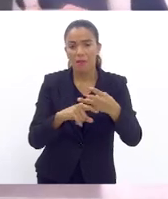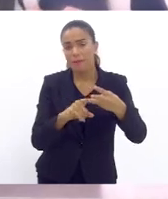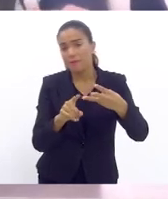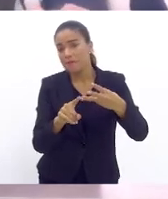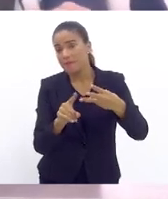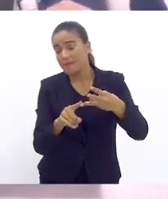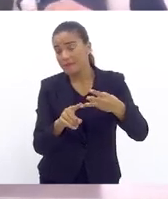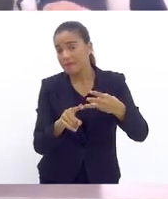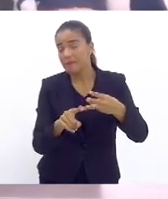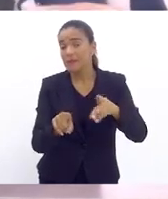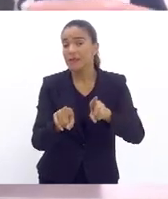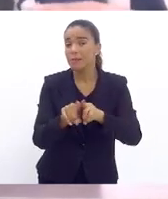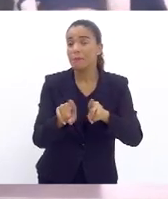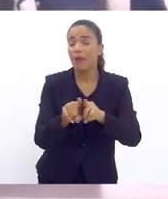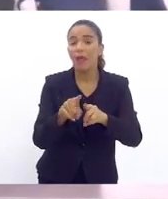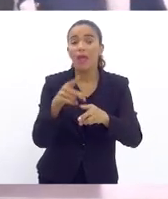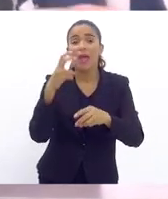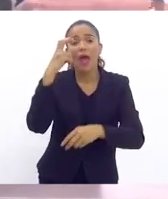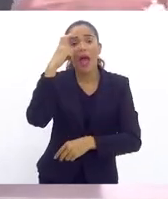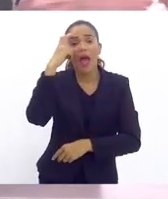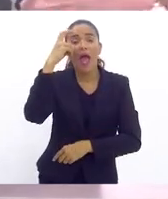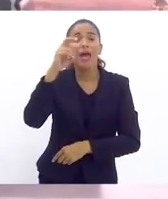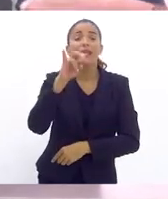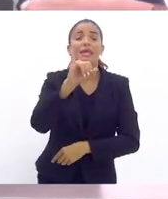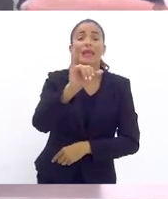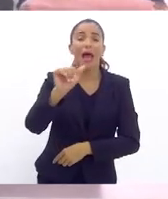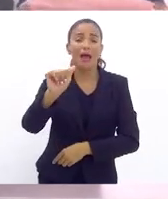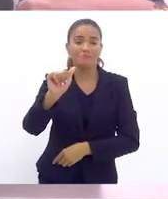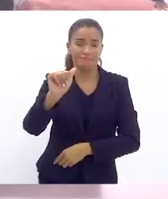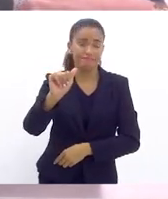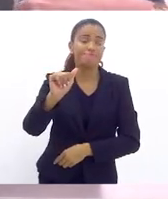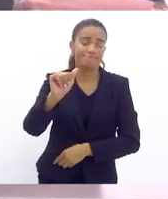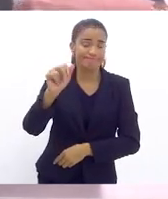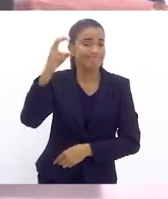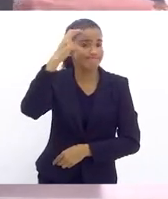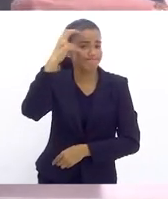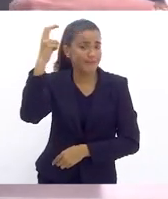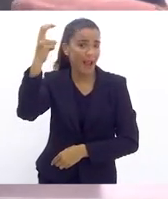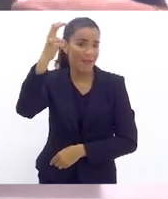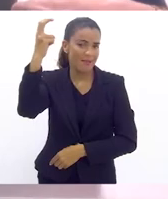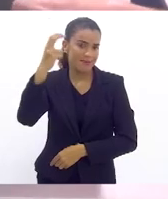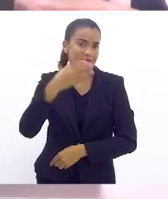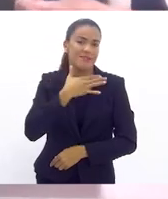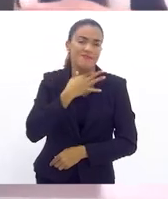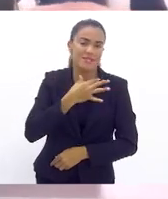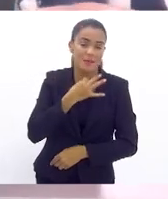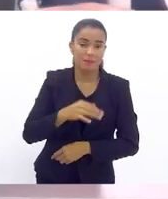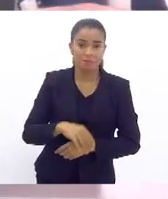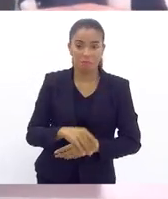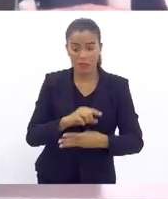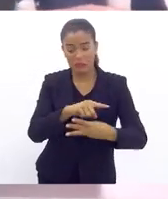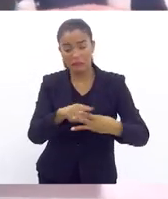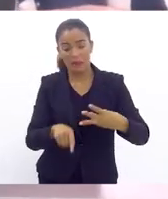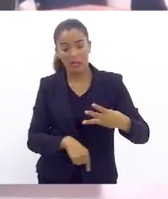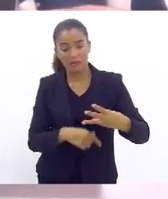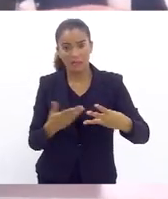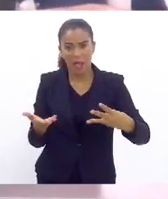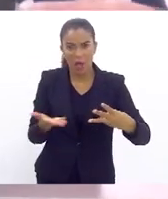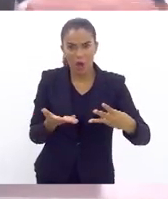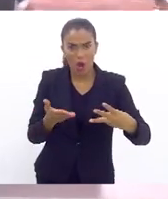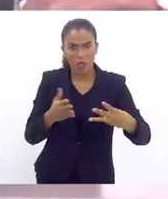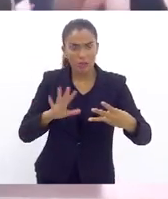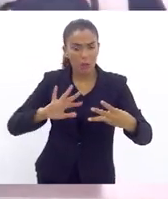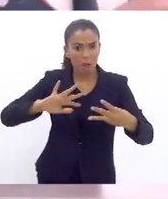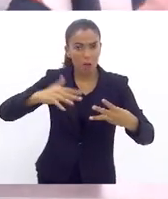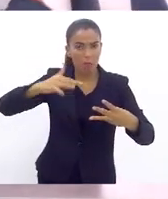e a inteligência artificial Três fatos que ninguém imaginava de estar nesse